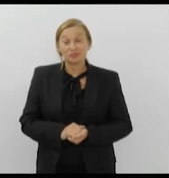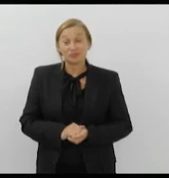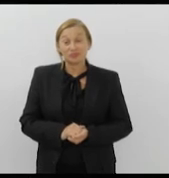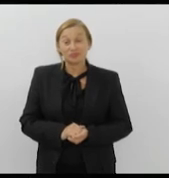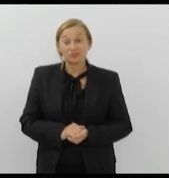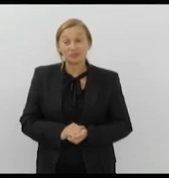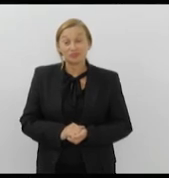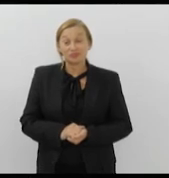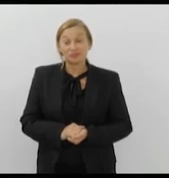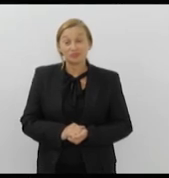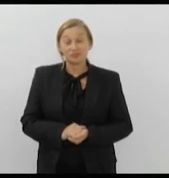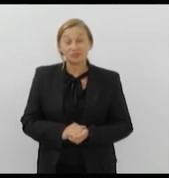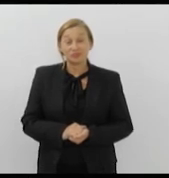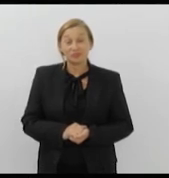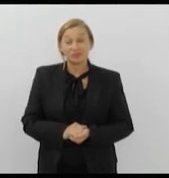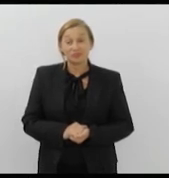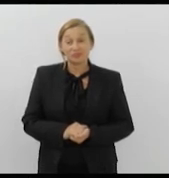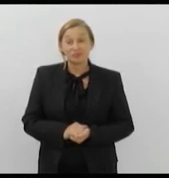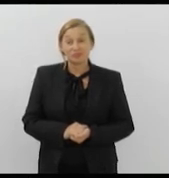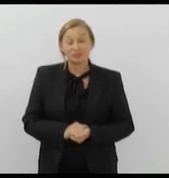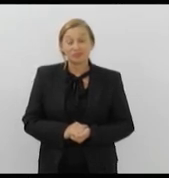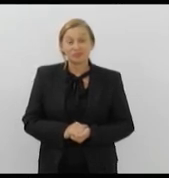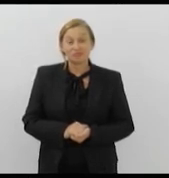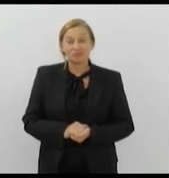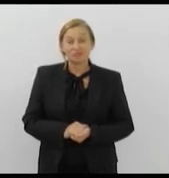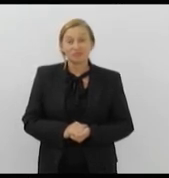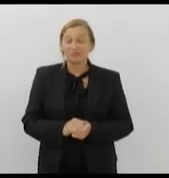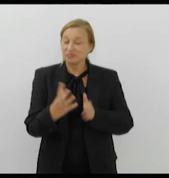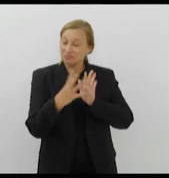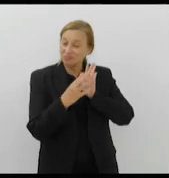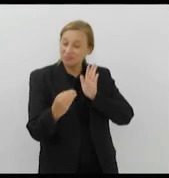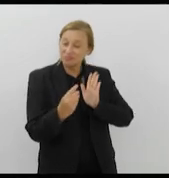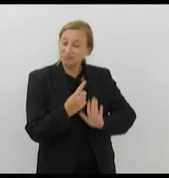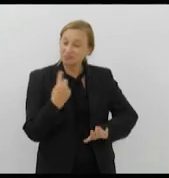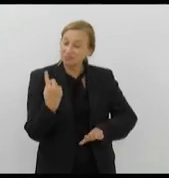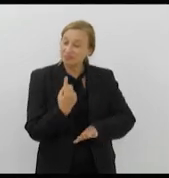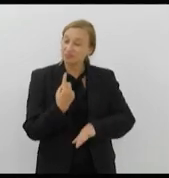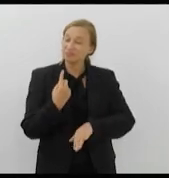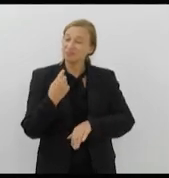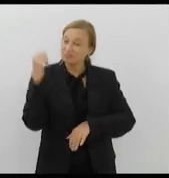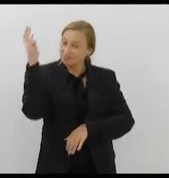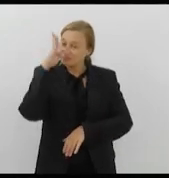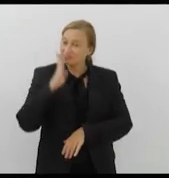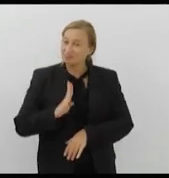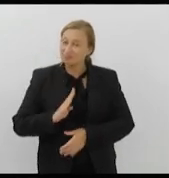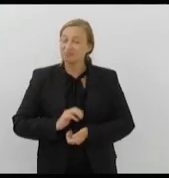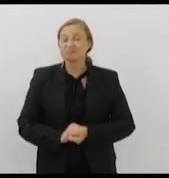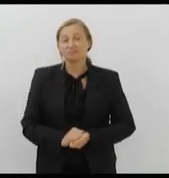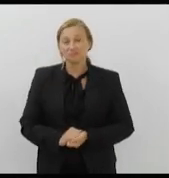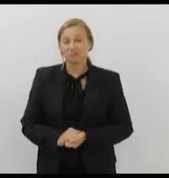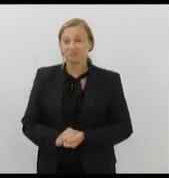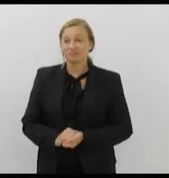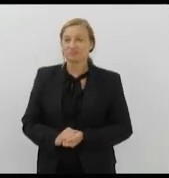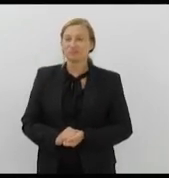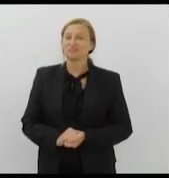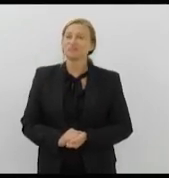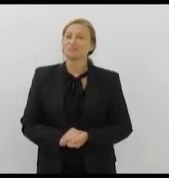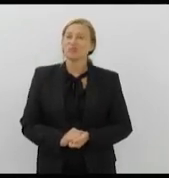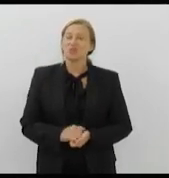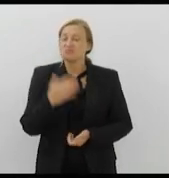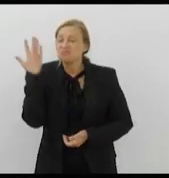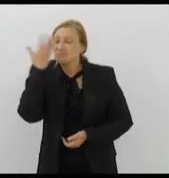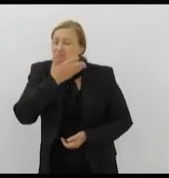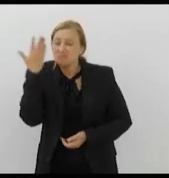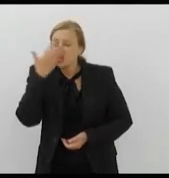a síntese desse nosso Brasil, a síntese do nosso Brasil. Eu não vejo, nos